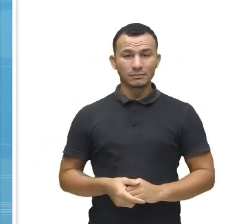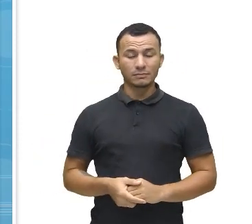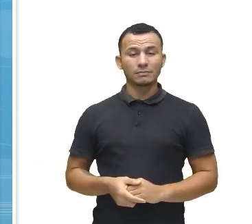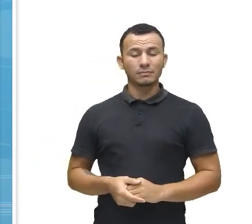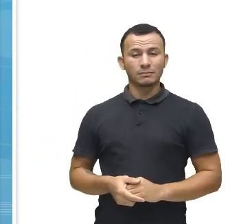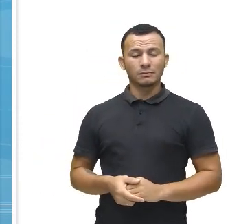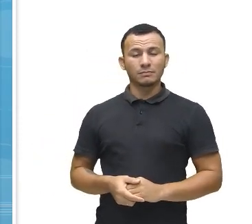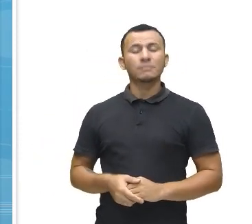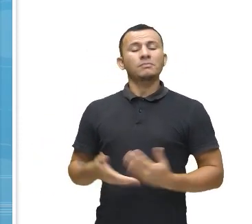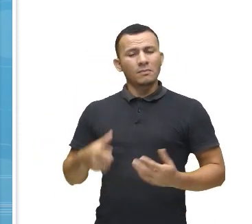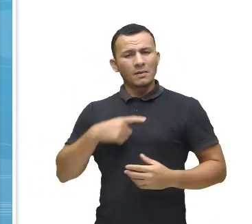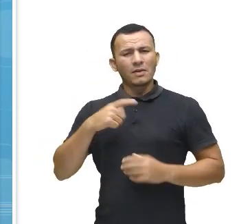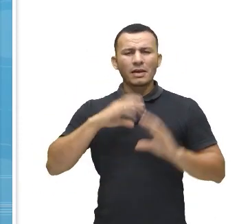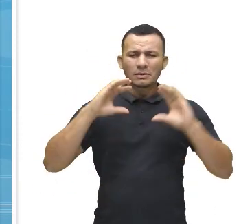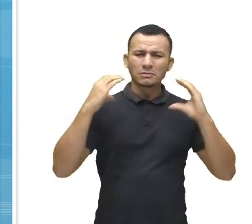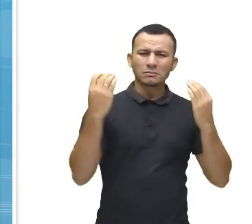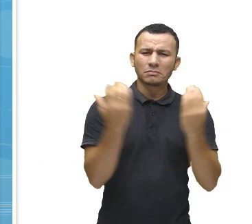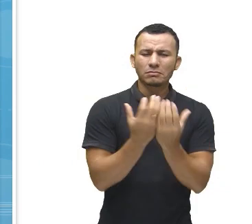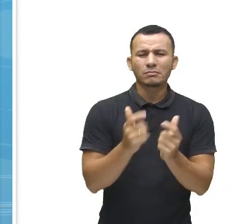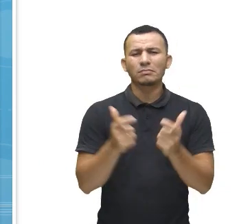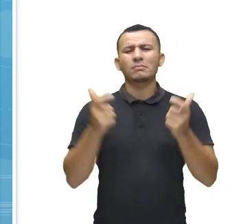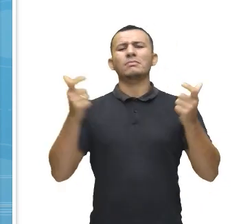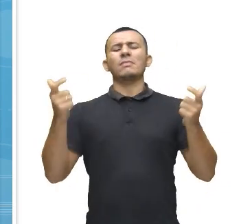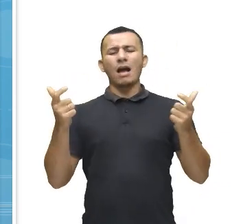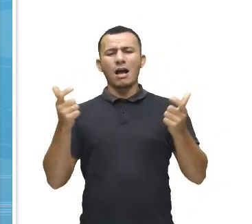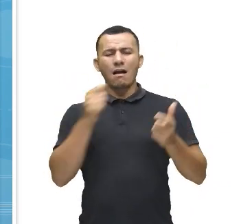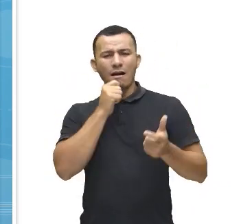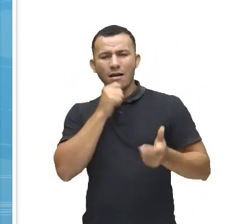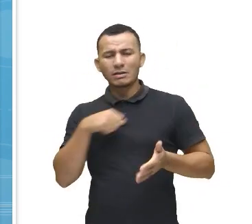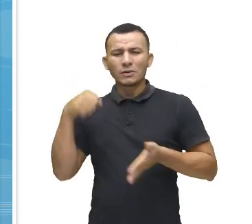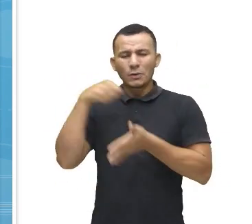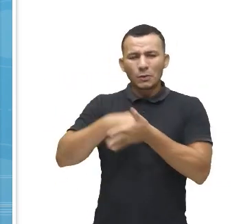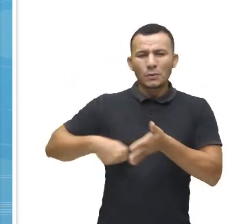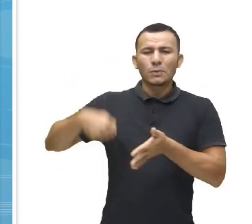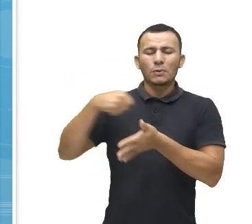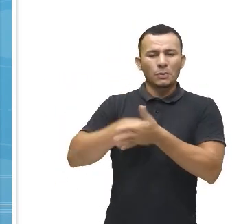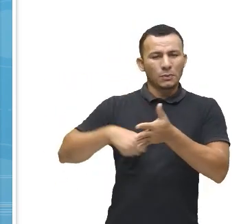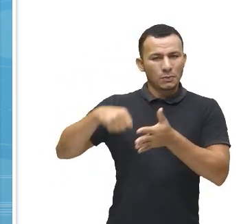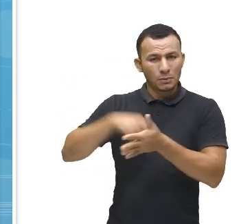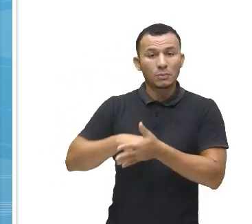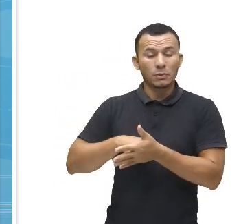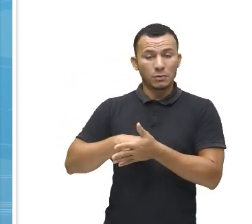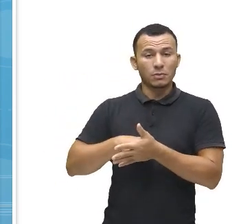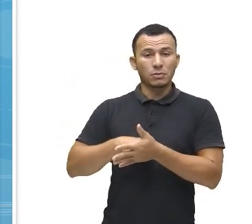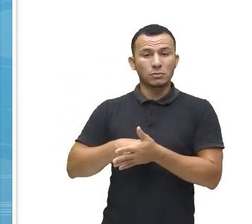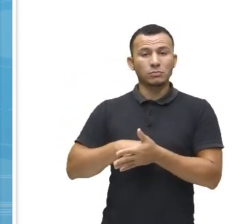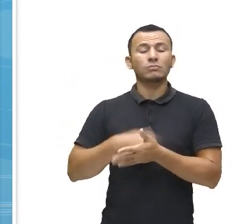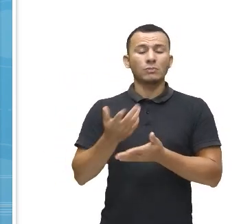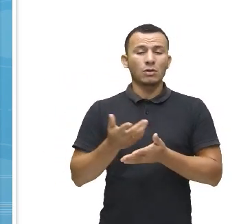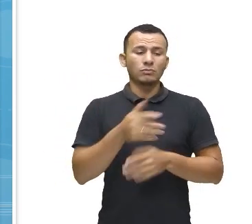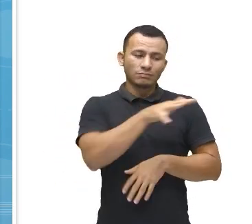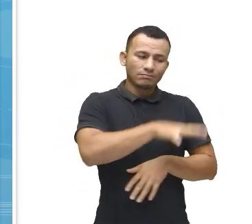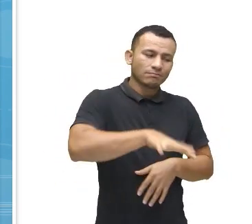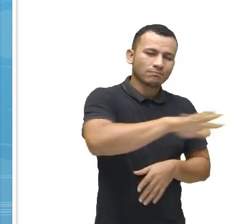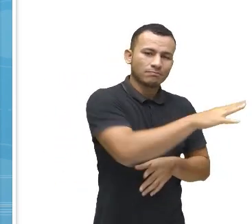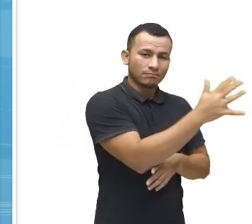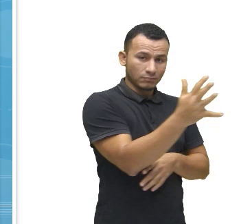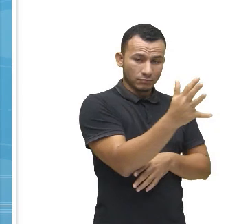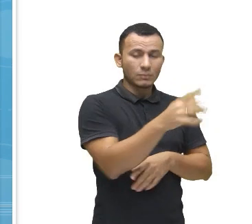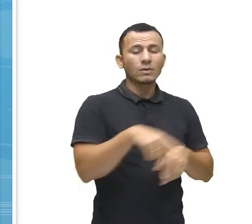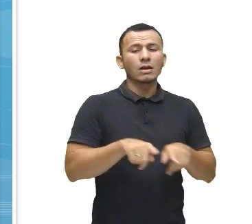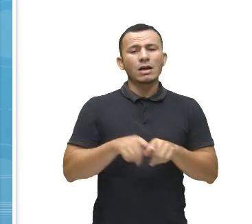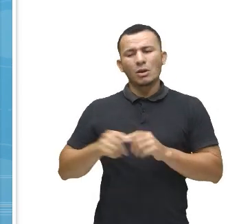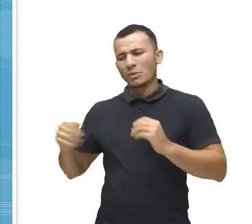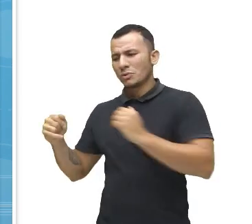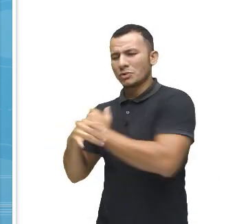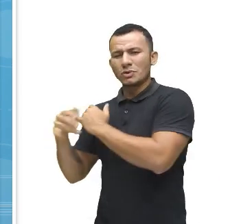quilombolas. Muitas comunidades quilombolas resistem até hoje, tanto no campo quanto nas cidades de